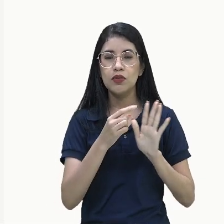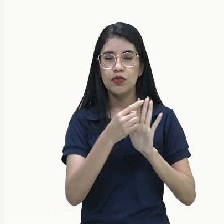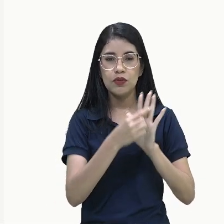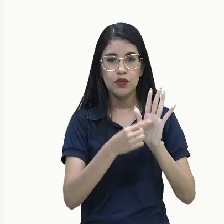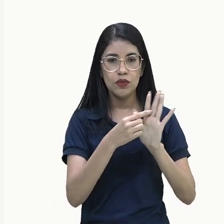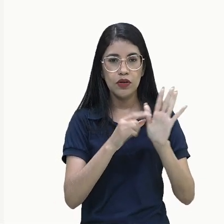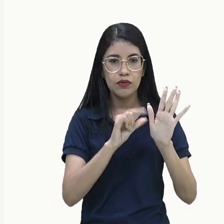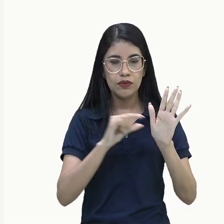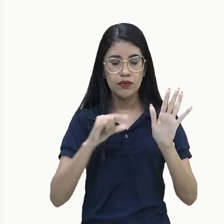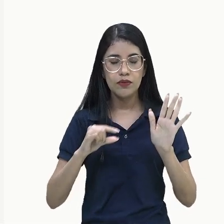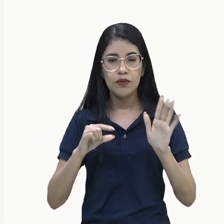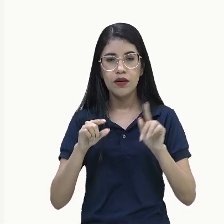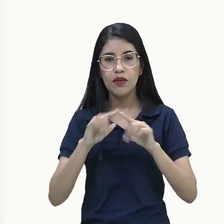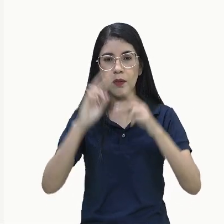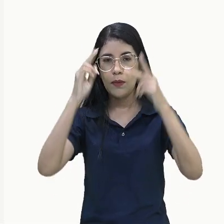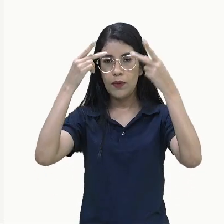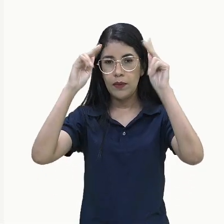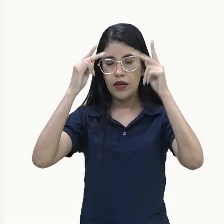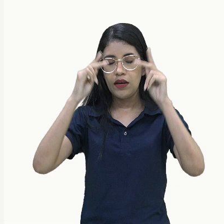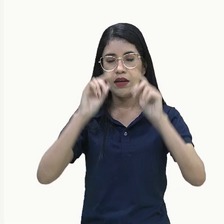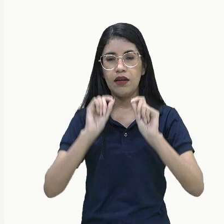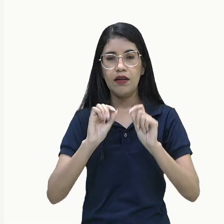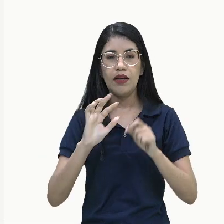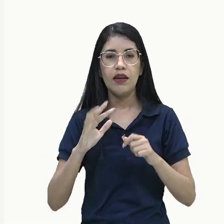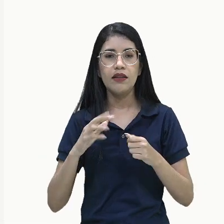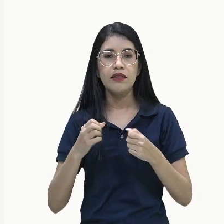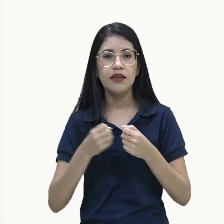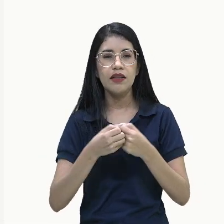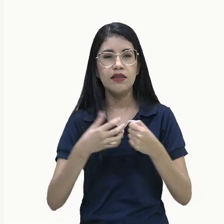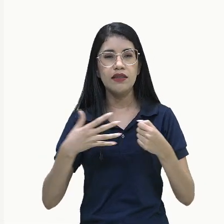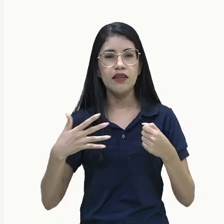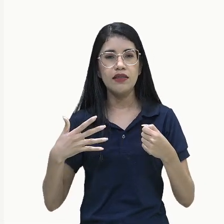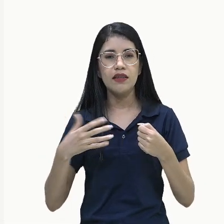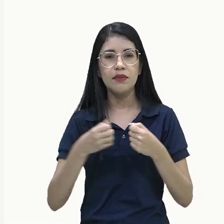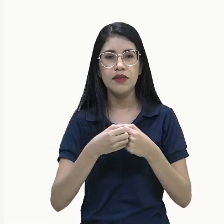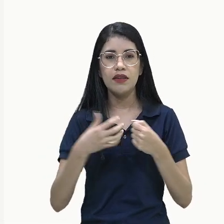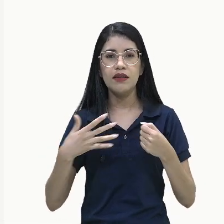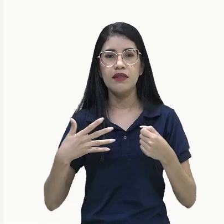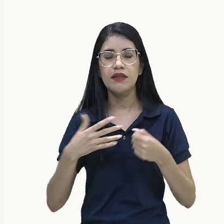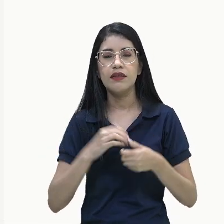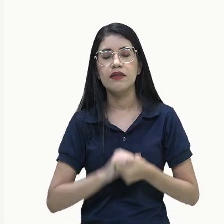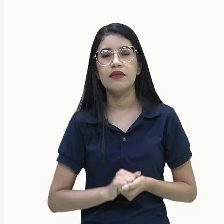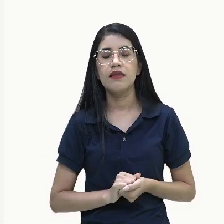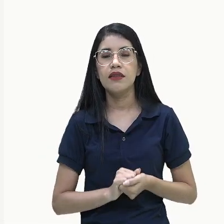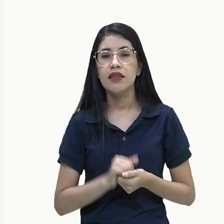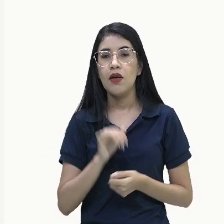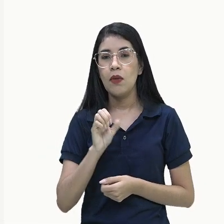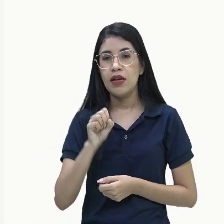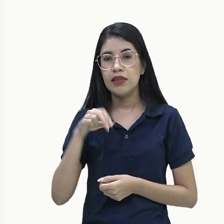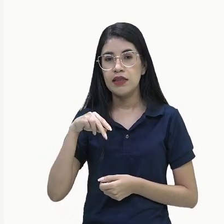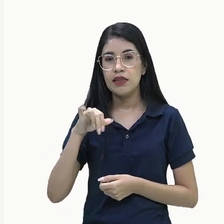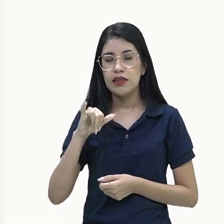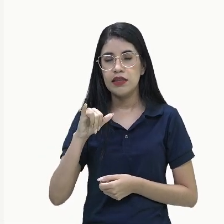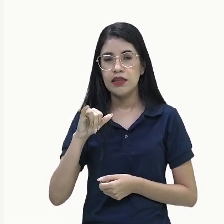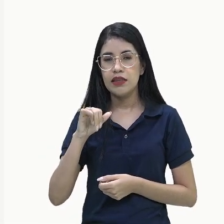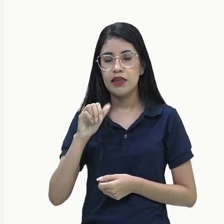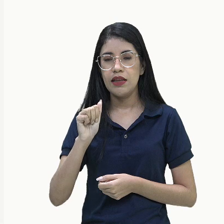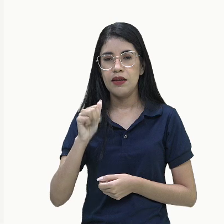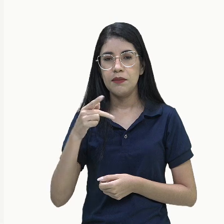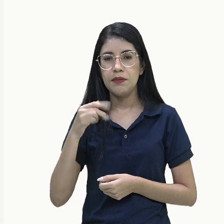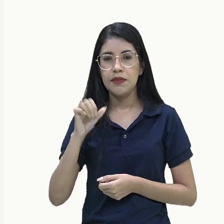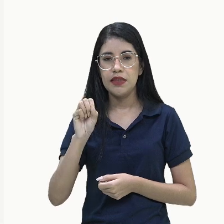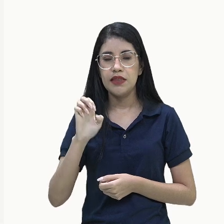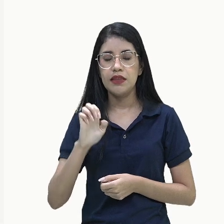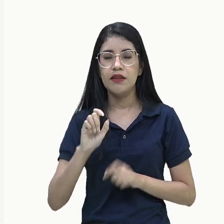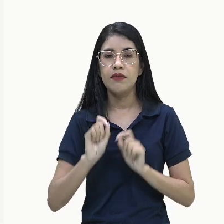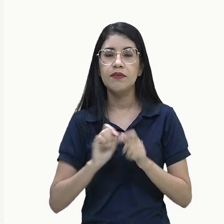chamados processos de sinapses. Na sinapse, como vocês têm aí, ó, a sinapse, ela